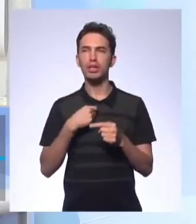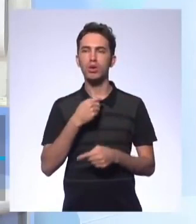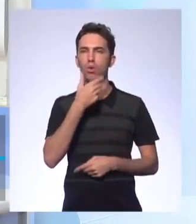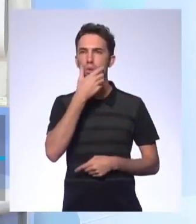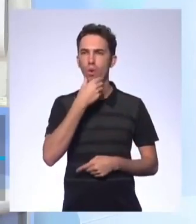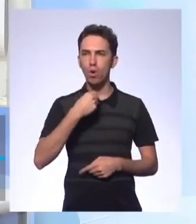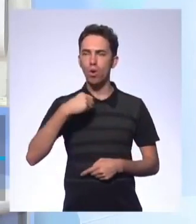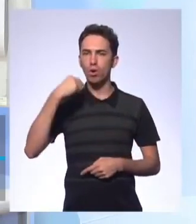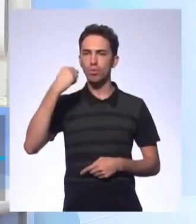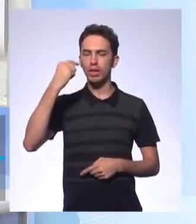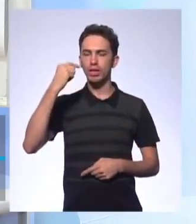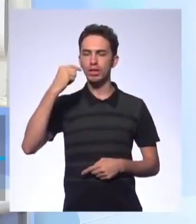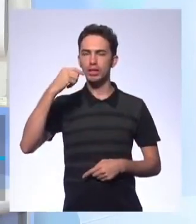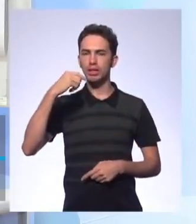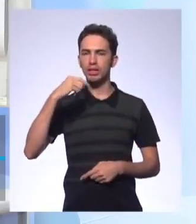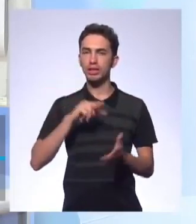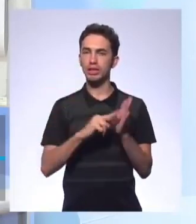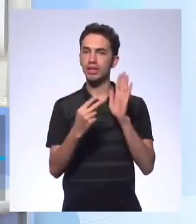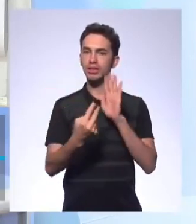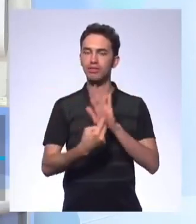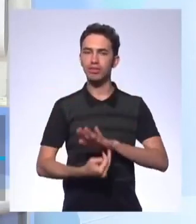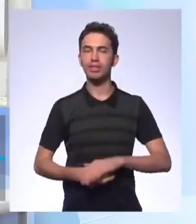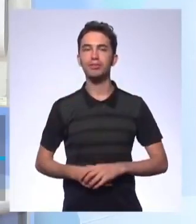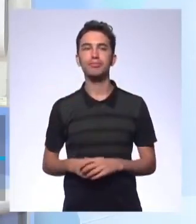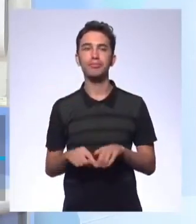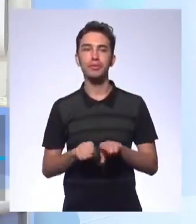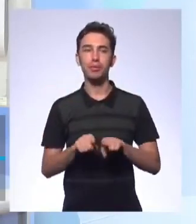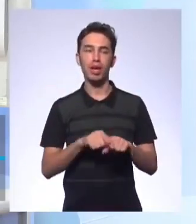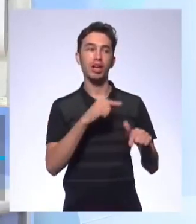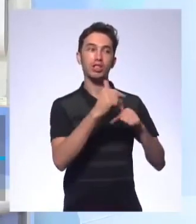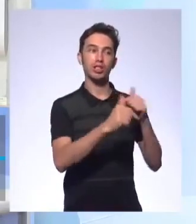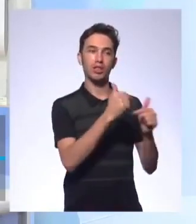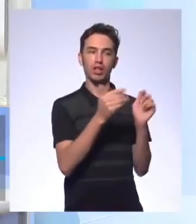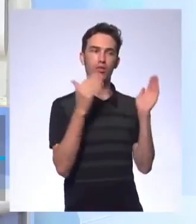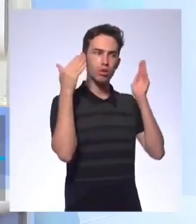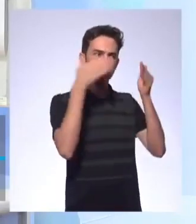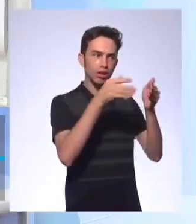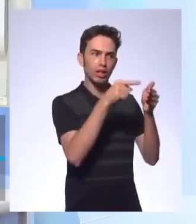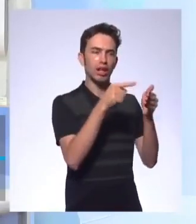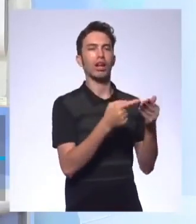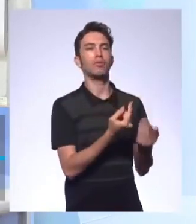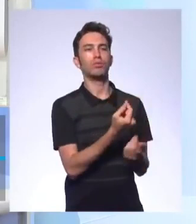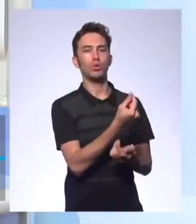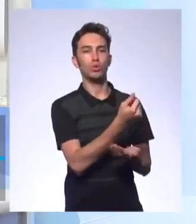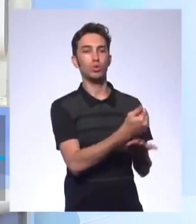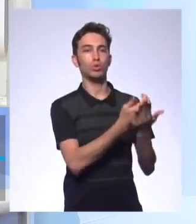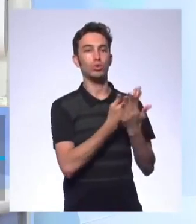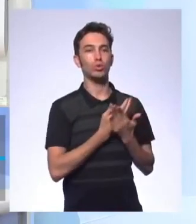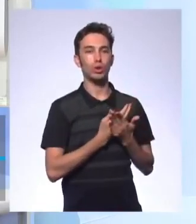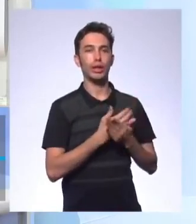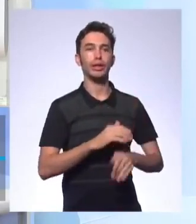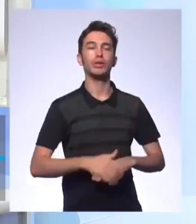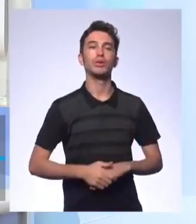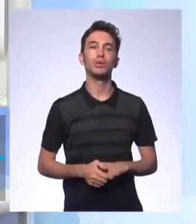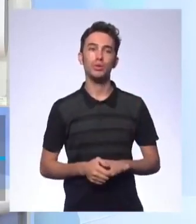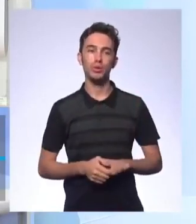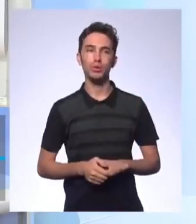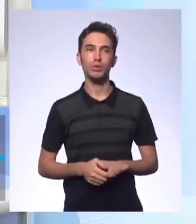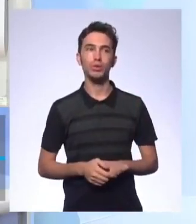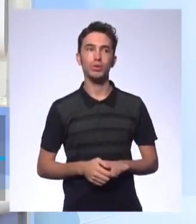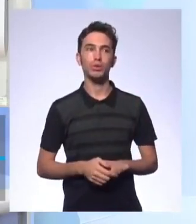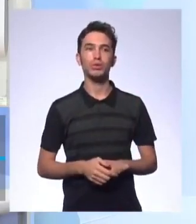homem. Bom dia. Atividade voltada para o sustento, ótima resposta para o Carlos, que forma de atividade voltada